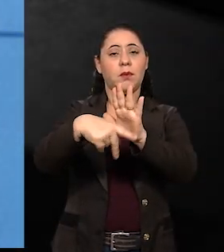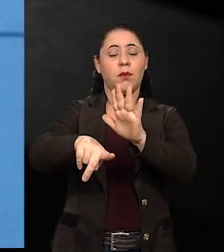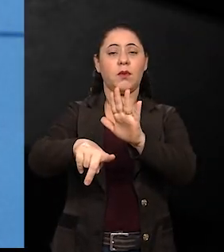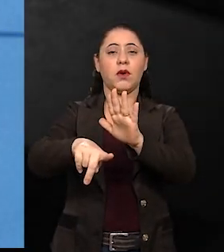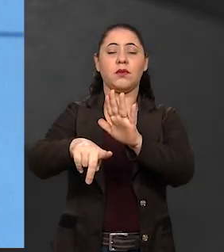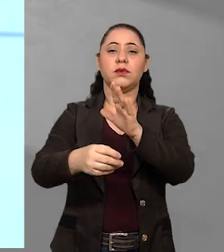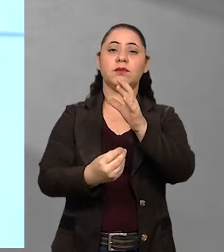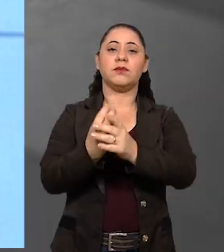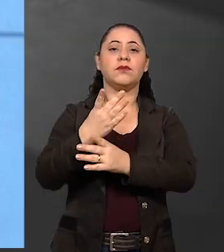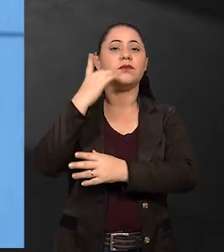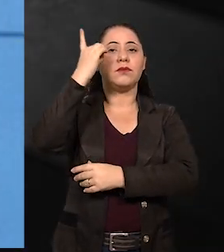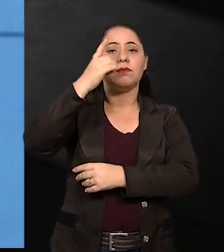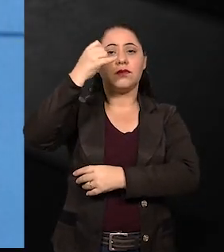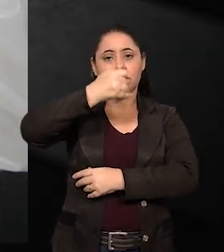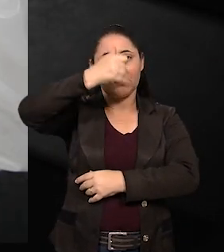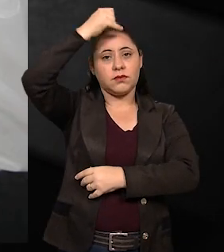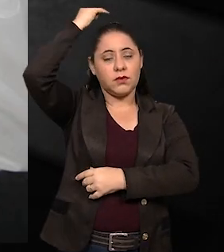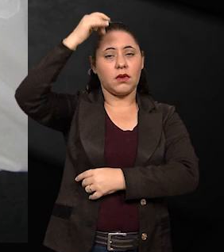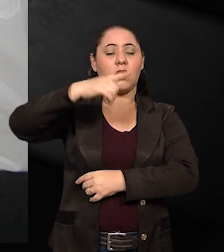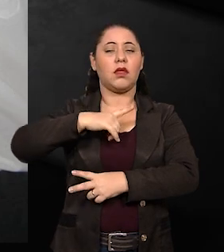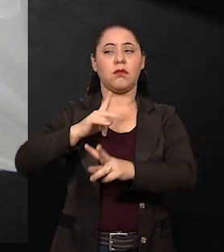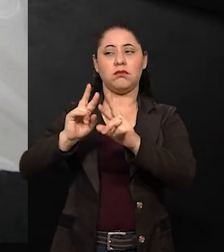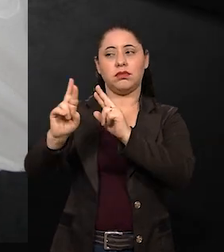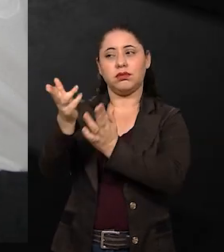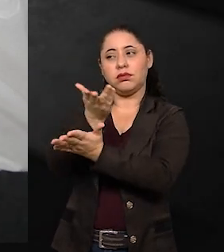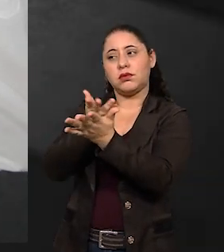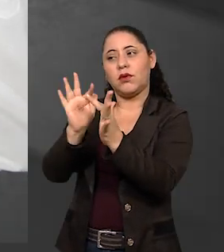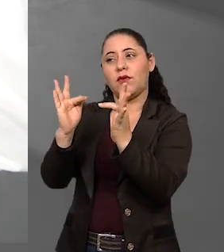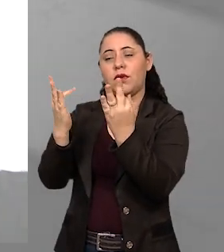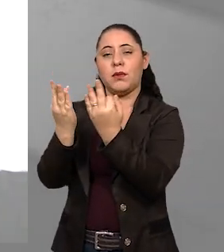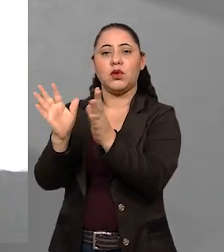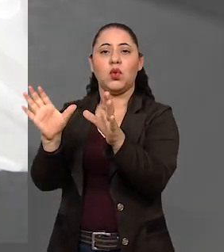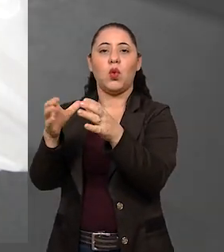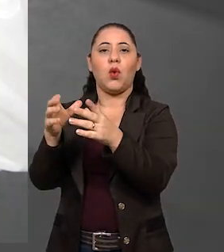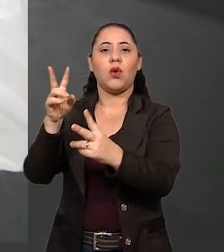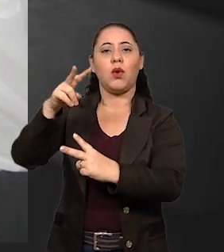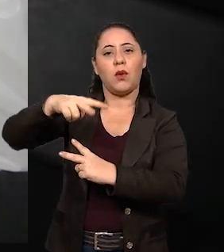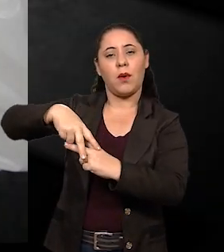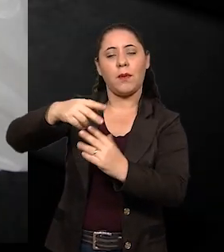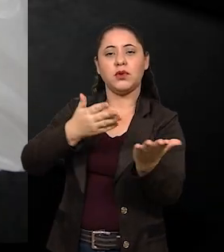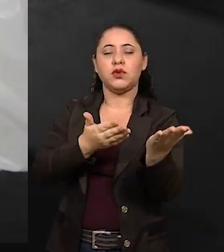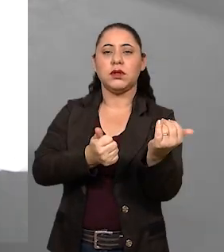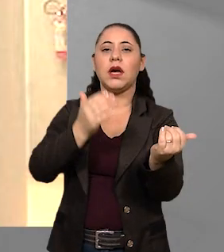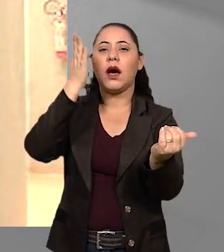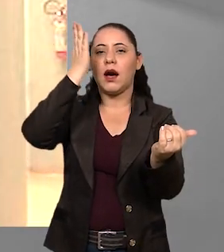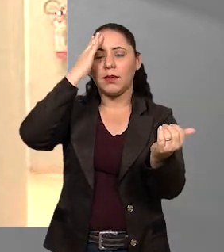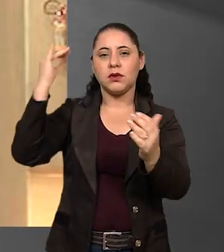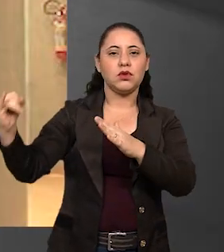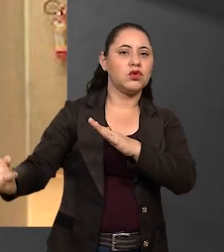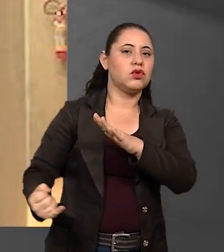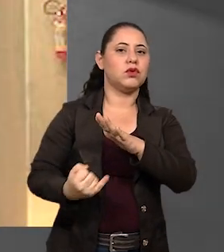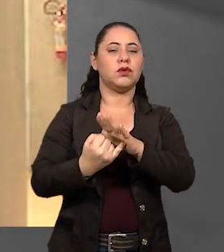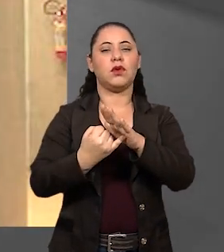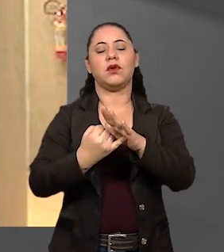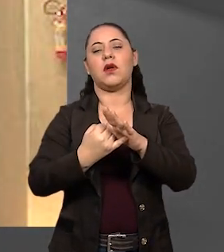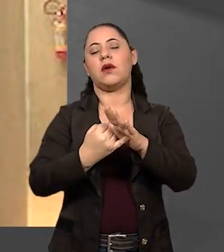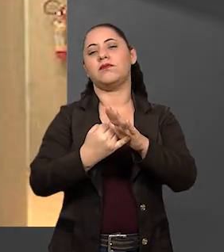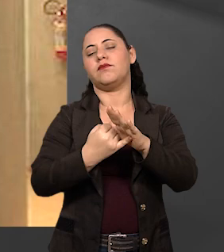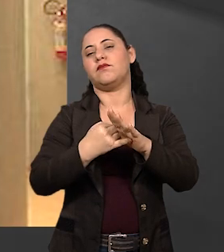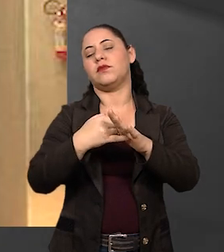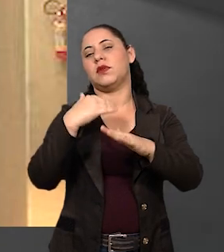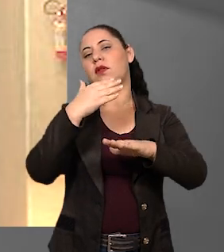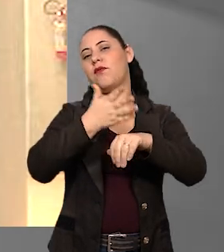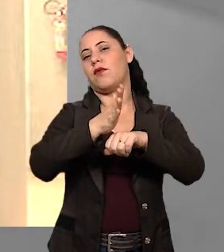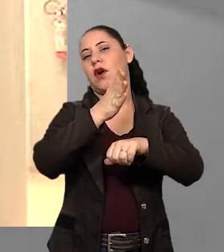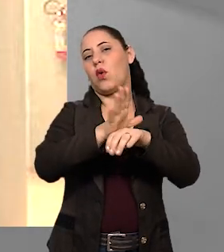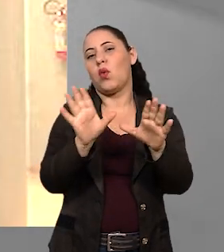do deputado estadual Júnior Mock, que tem uma relação familiar com a ordem e sabe o quanto a instituição desenvolve